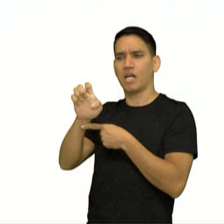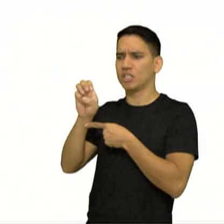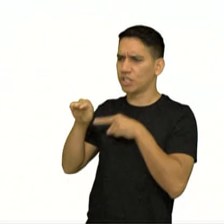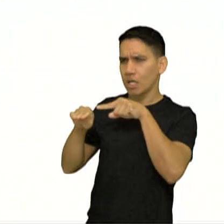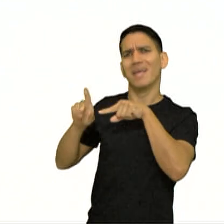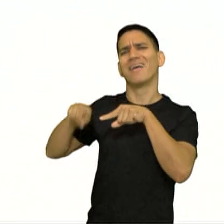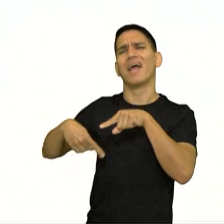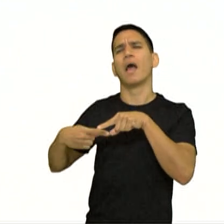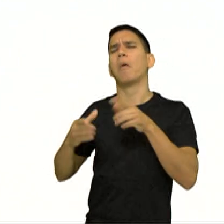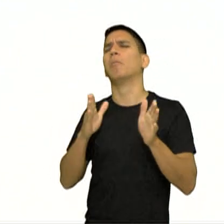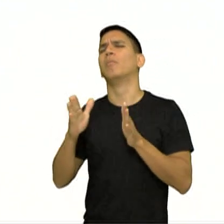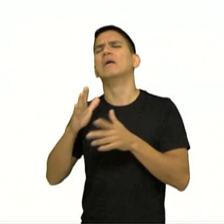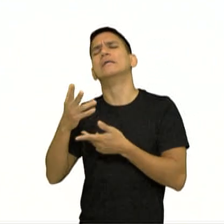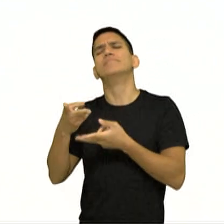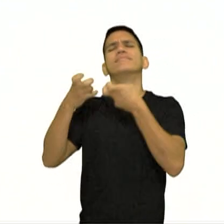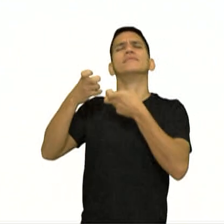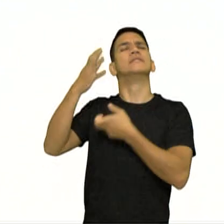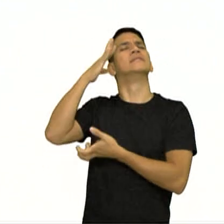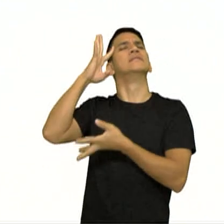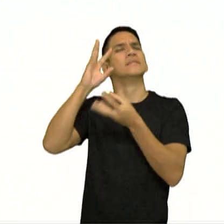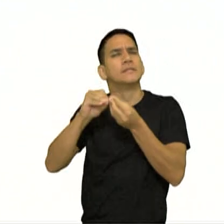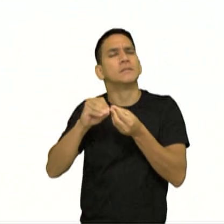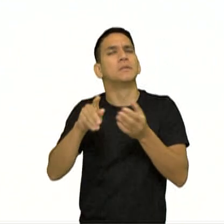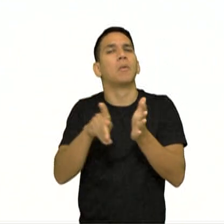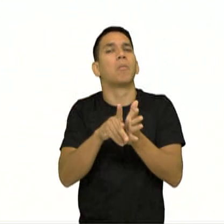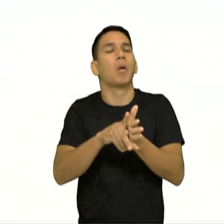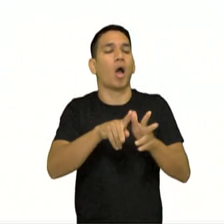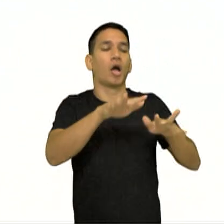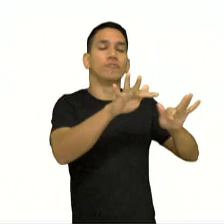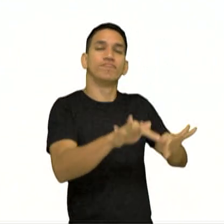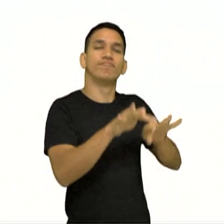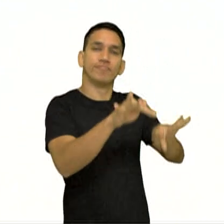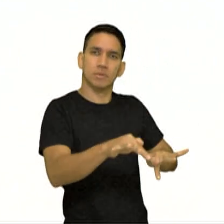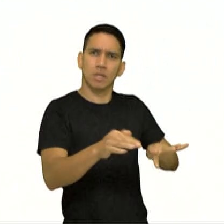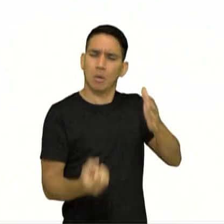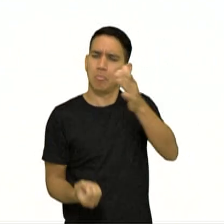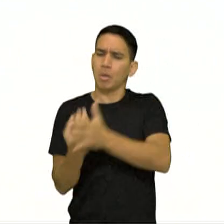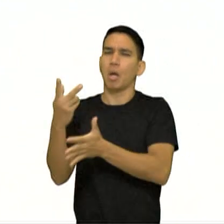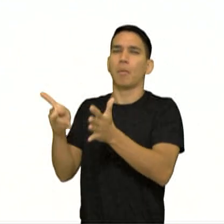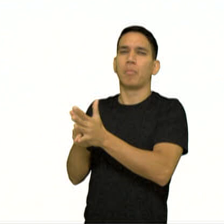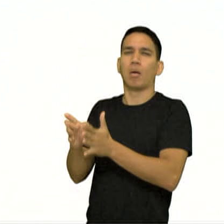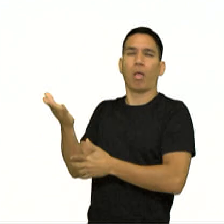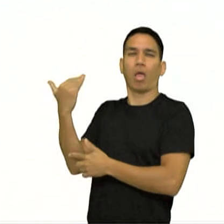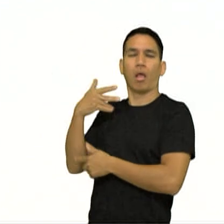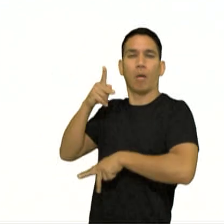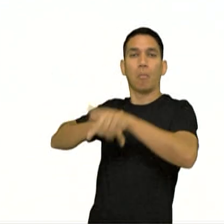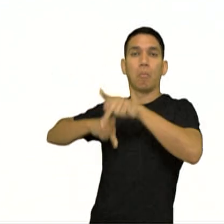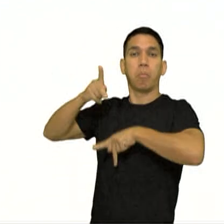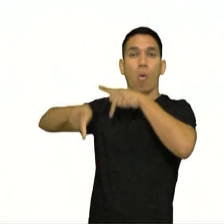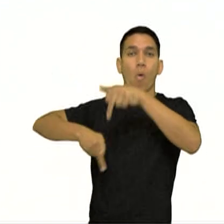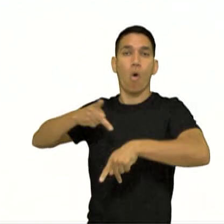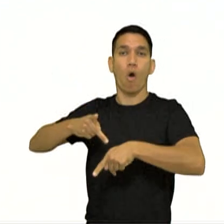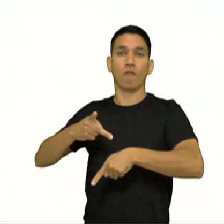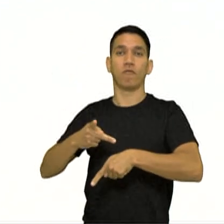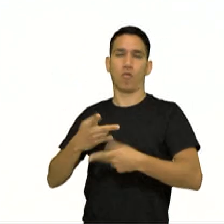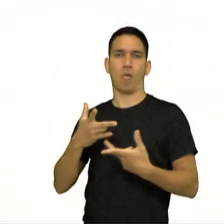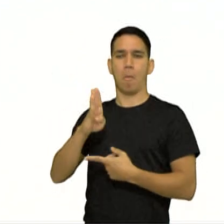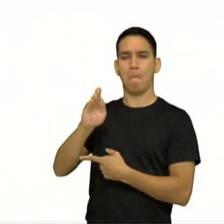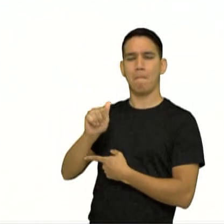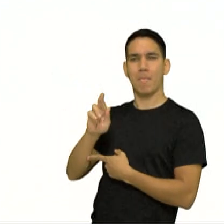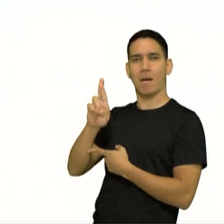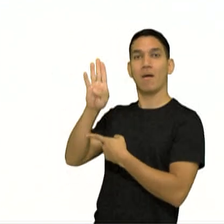esses feudos, né? Então ele surgiu provavelmente entre os povos bárbaros como uma troca de favores entre o chefe e seus